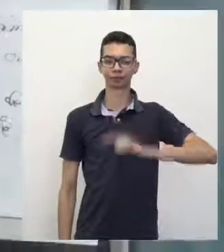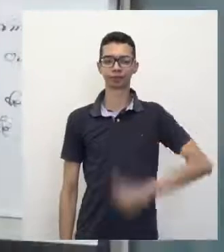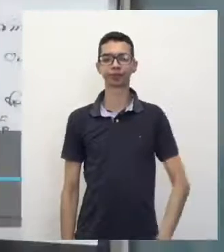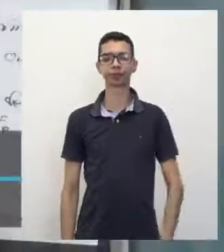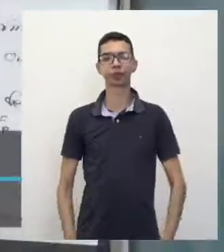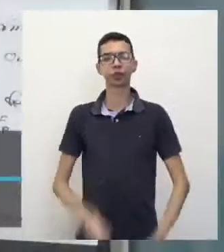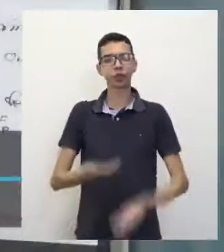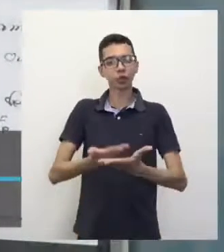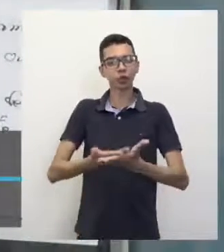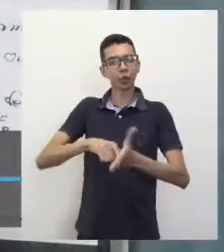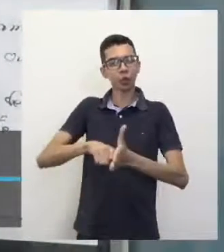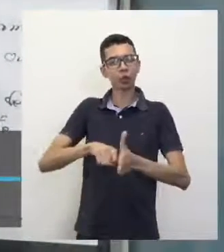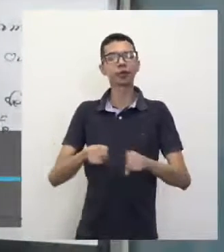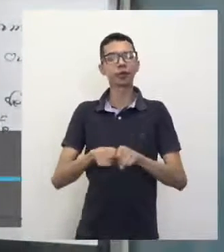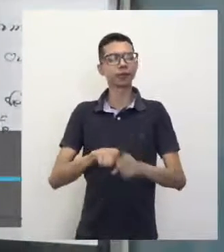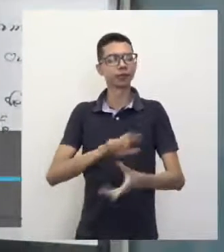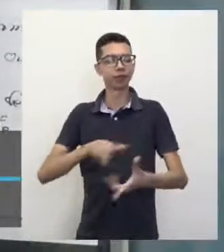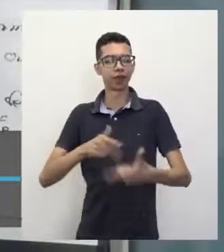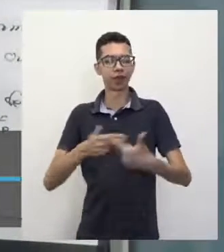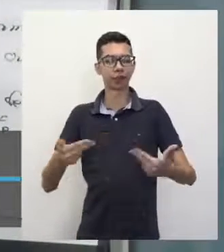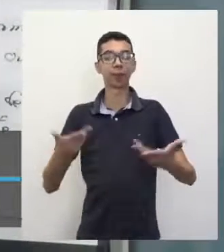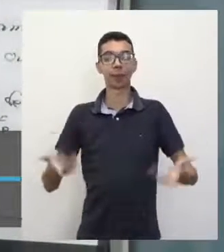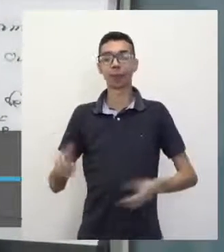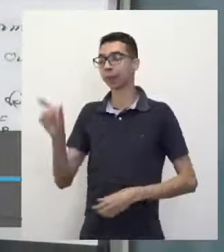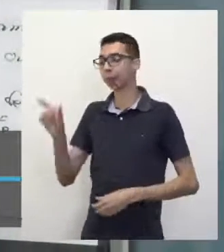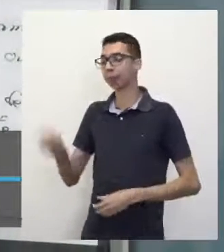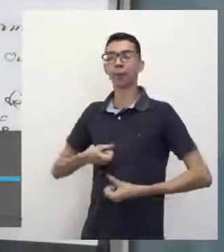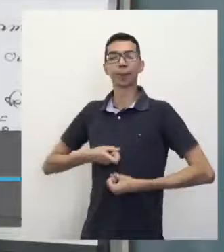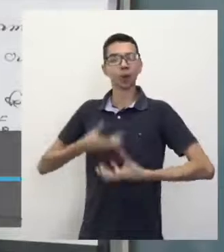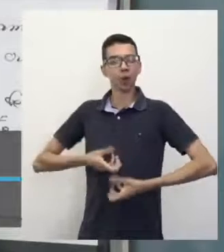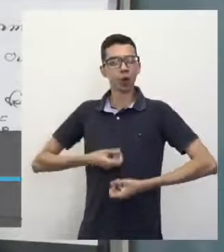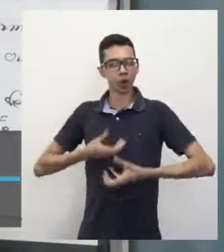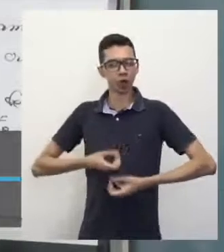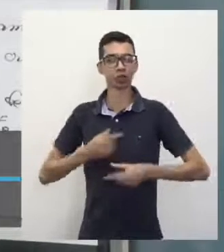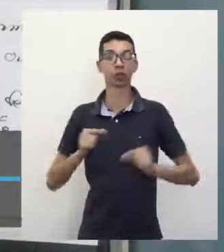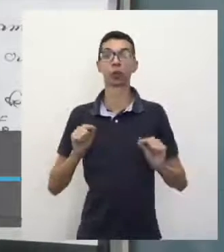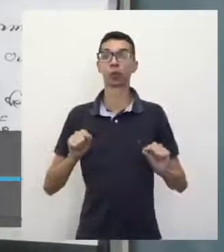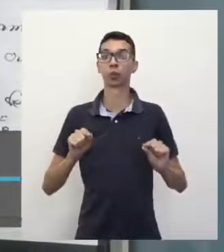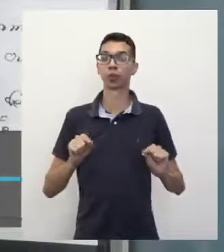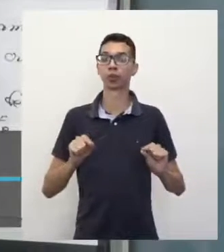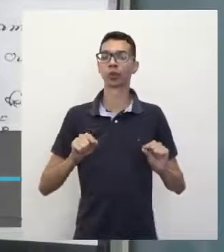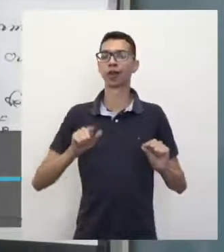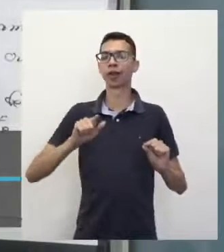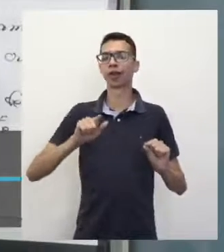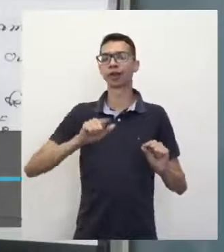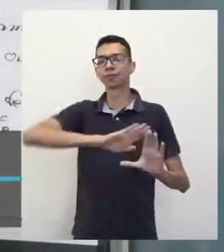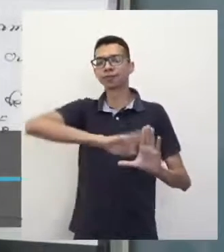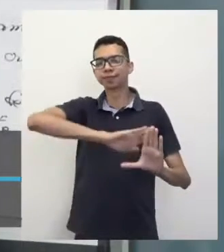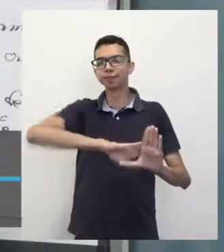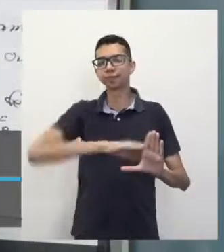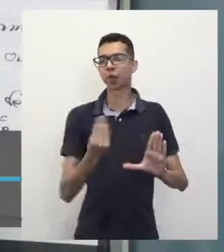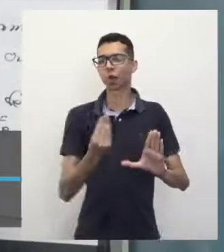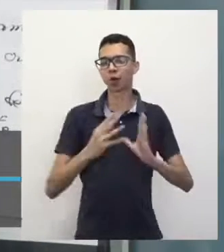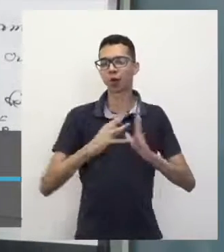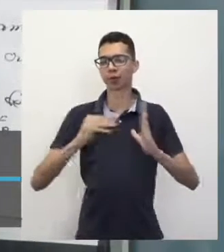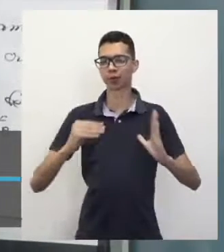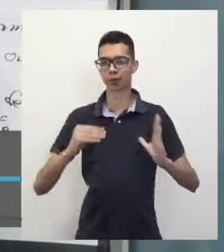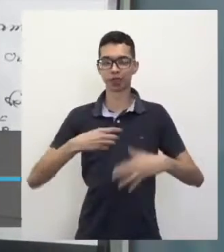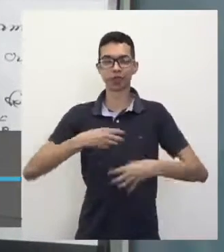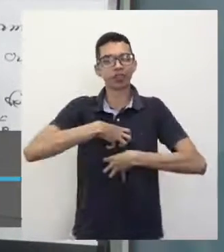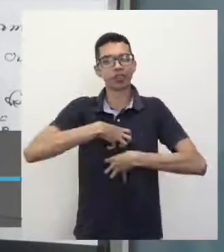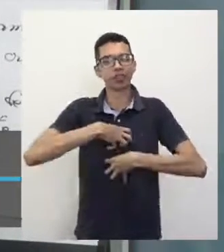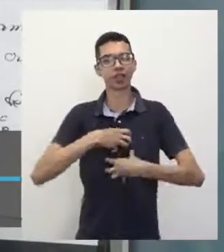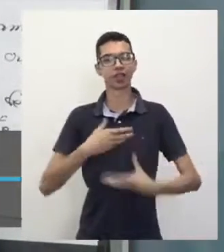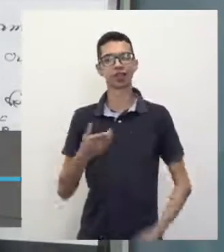gente, a poética pessoal, ela vem do mundo do subjetivo, ou seja, né, é a sua forma, é a maneira, o seu